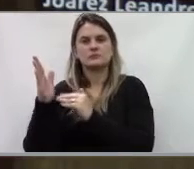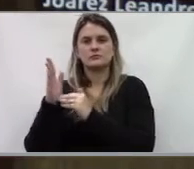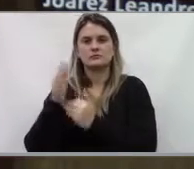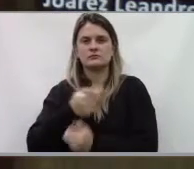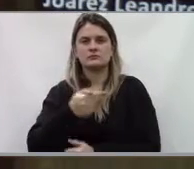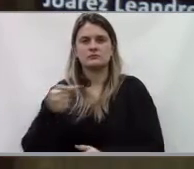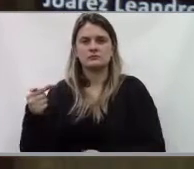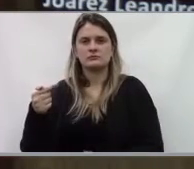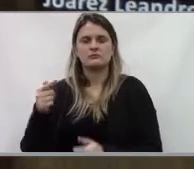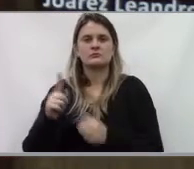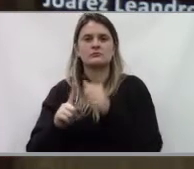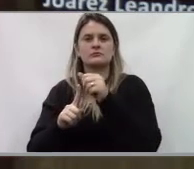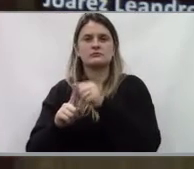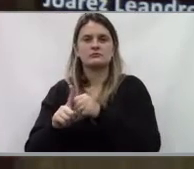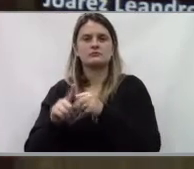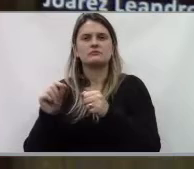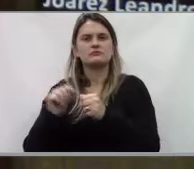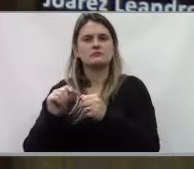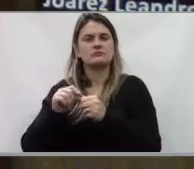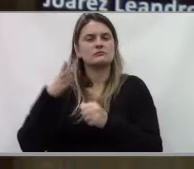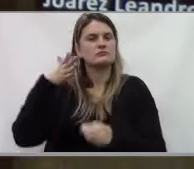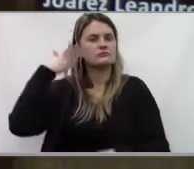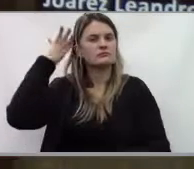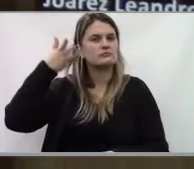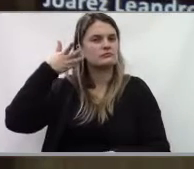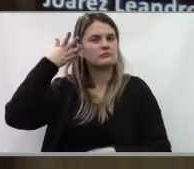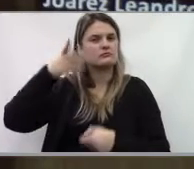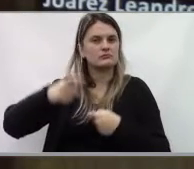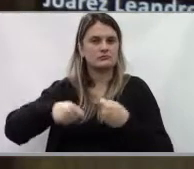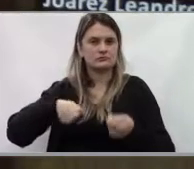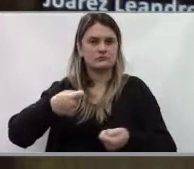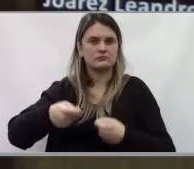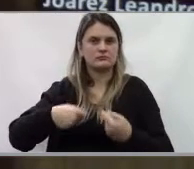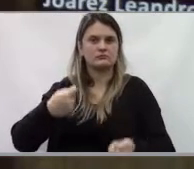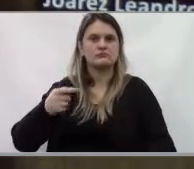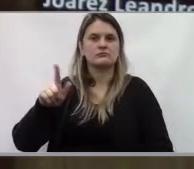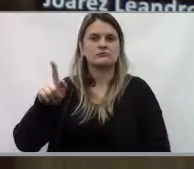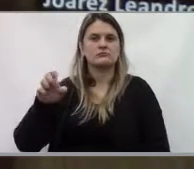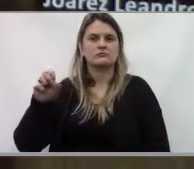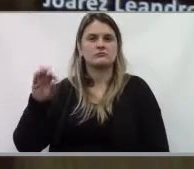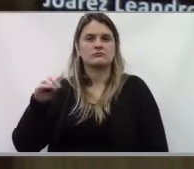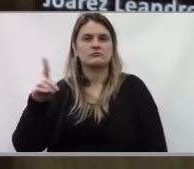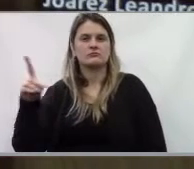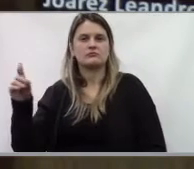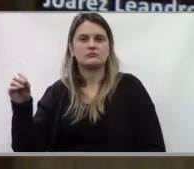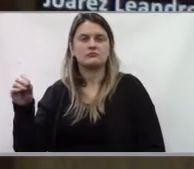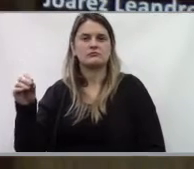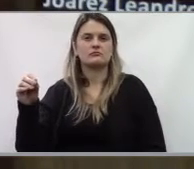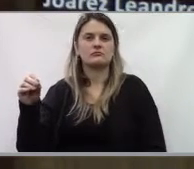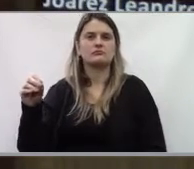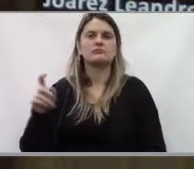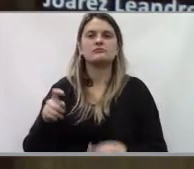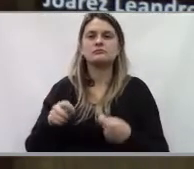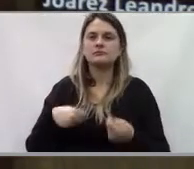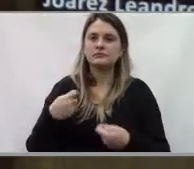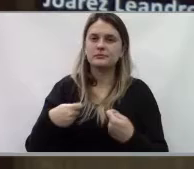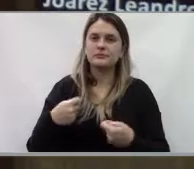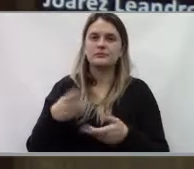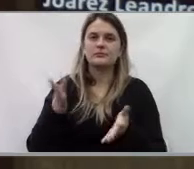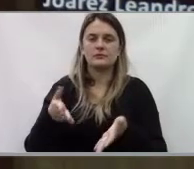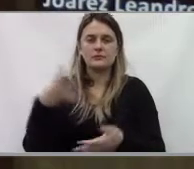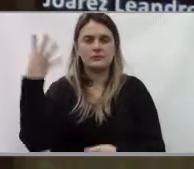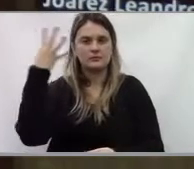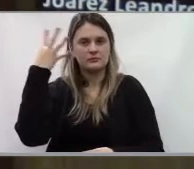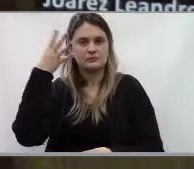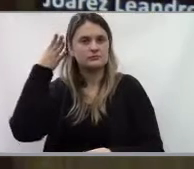todo mês, na última semana do mês, uma palestra na área de gestão pública, na área de administração pública. E